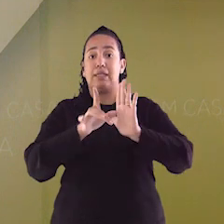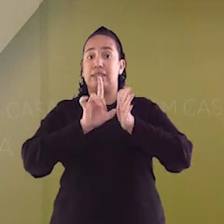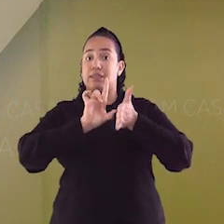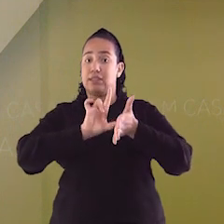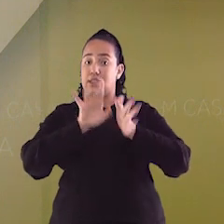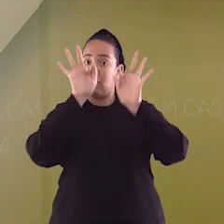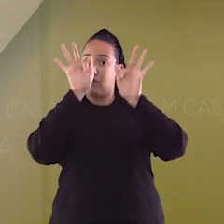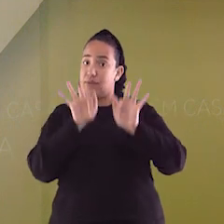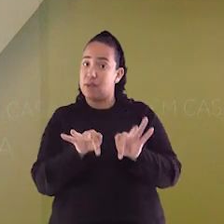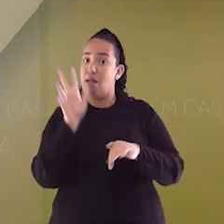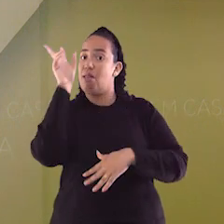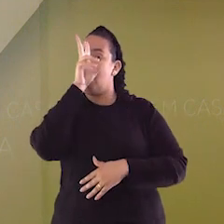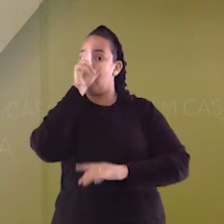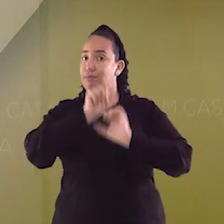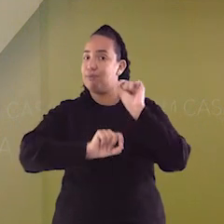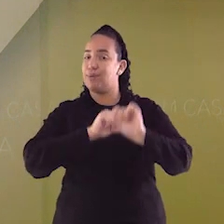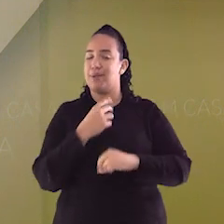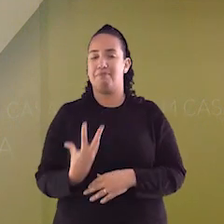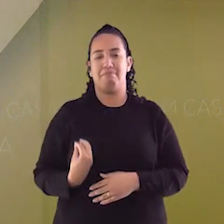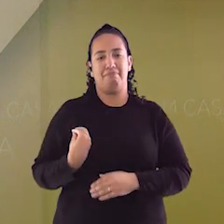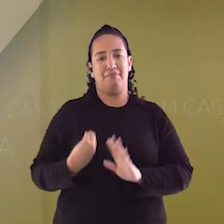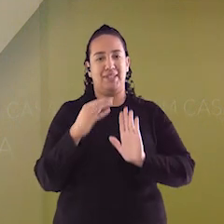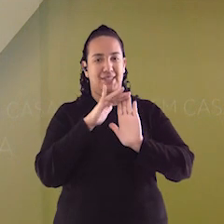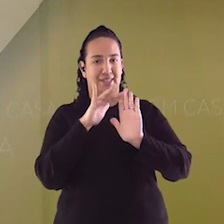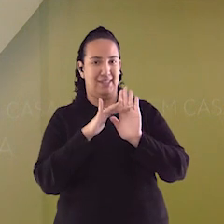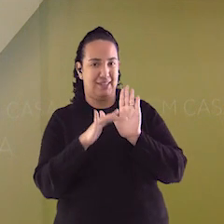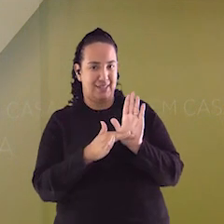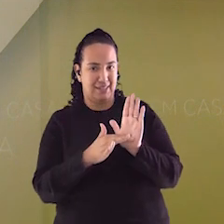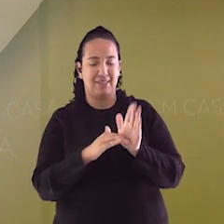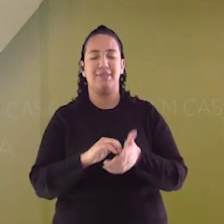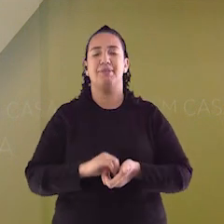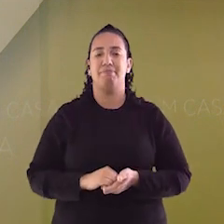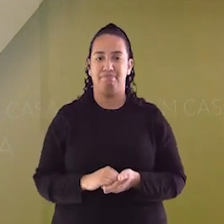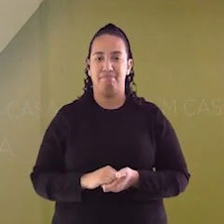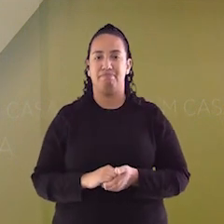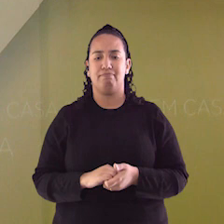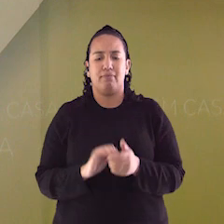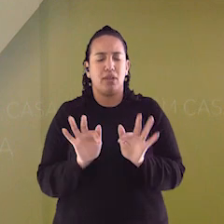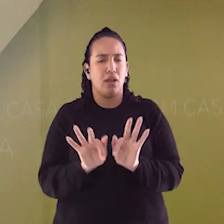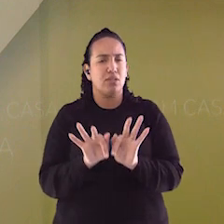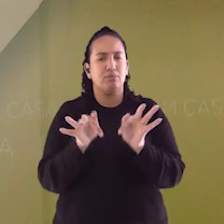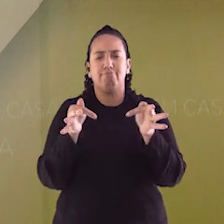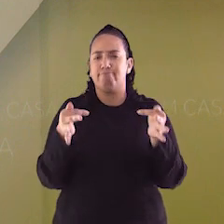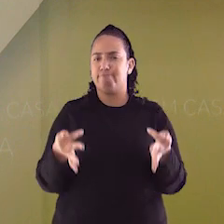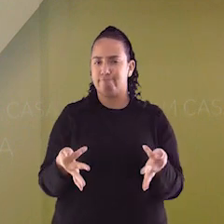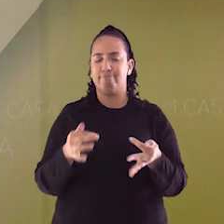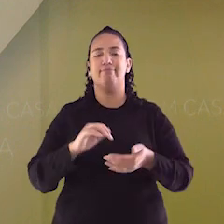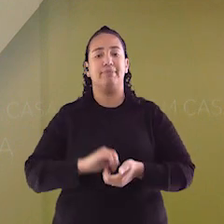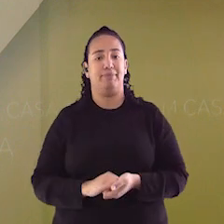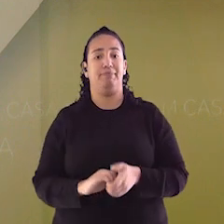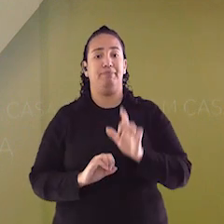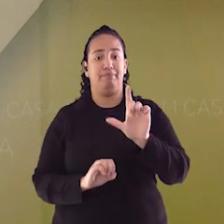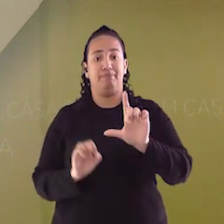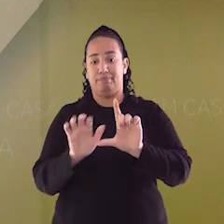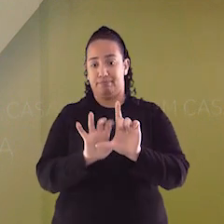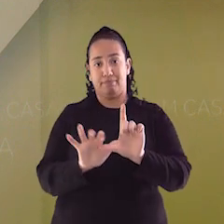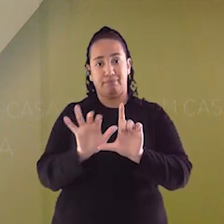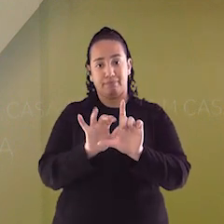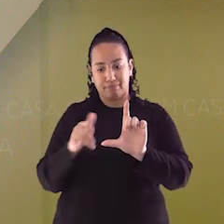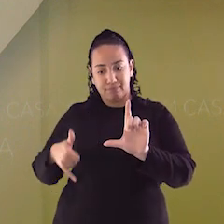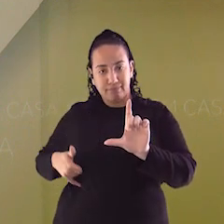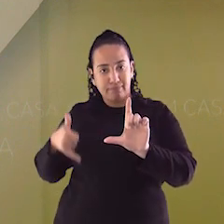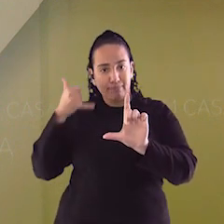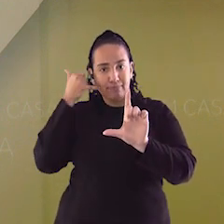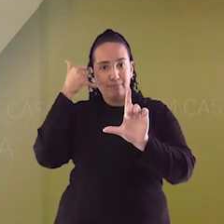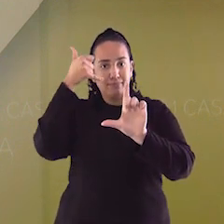encerrar a aula, não se esqueça de marcar a sua presença na aula de hoje, tá? É bem simples, basta você apontar o seu